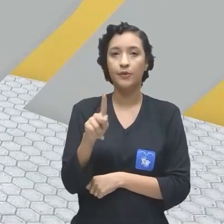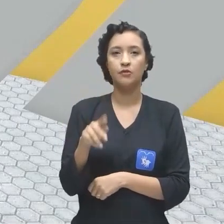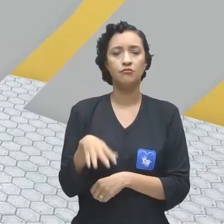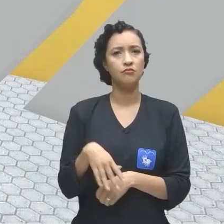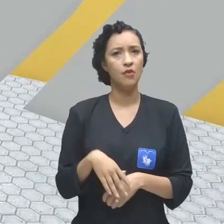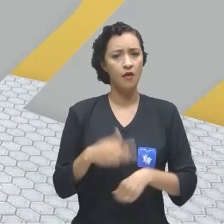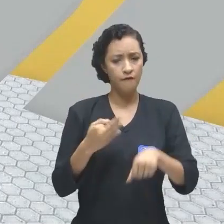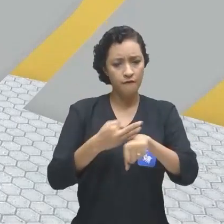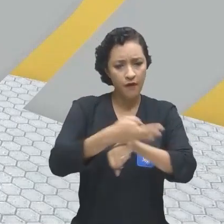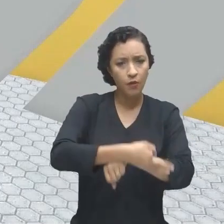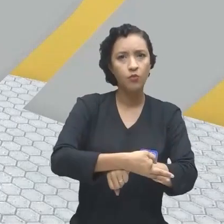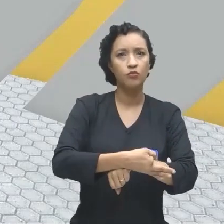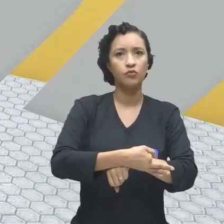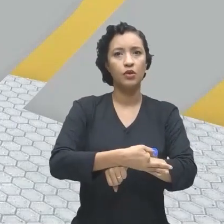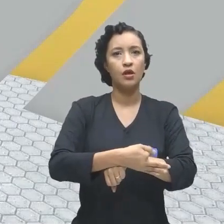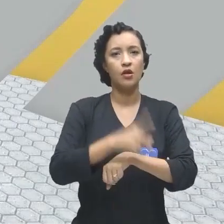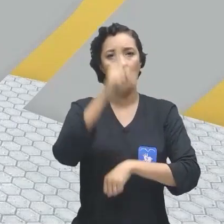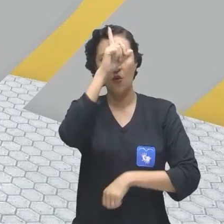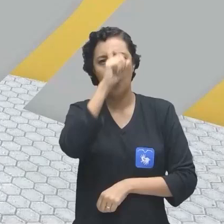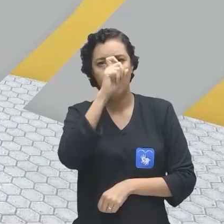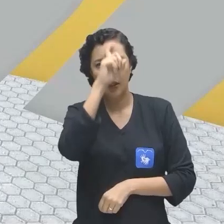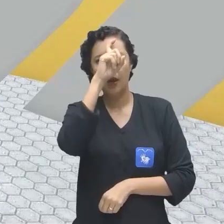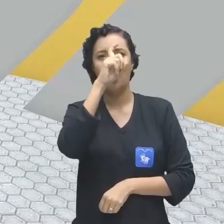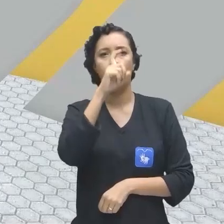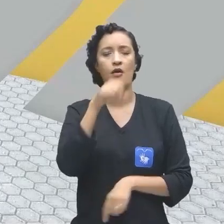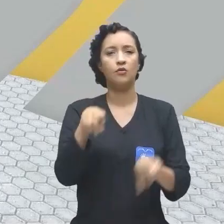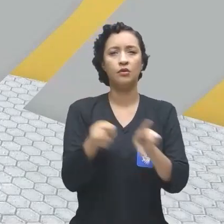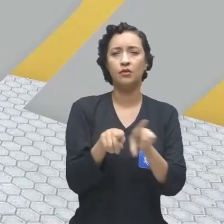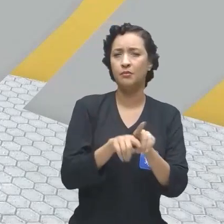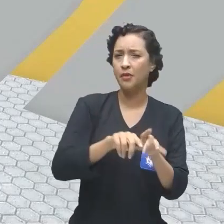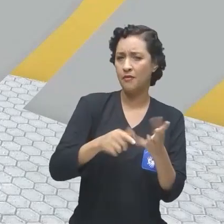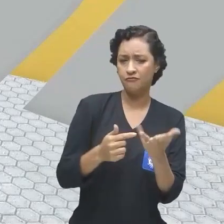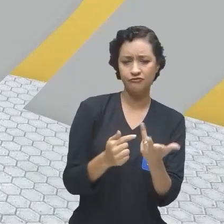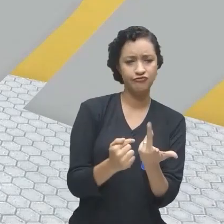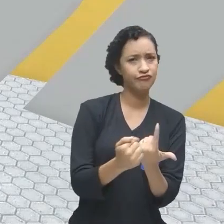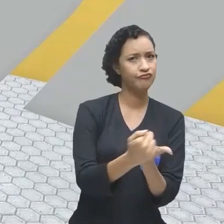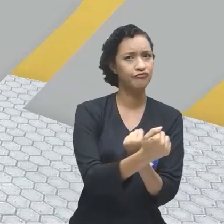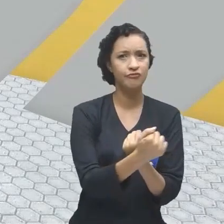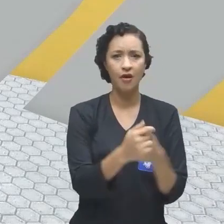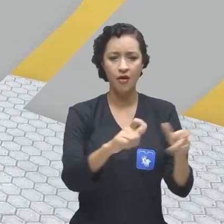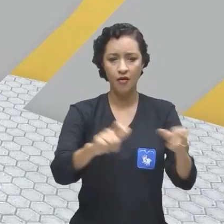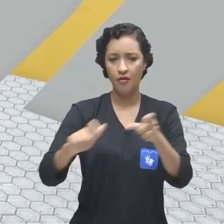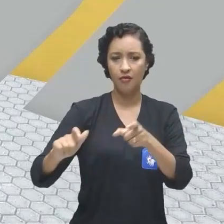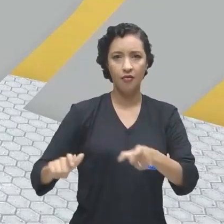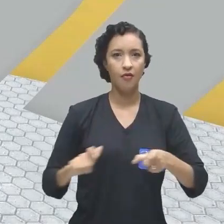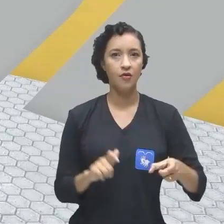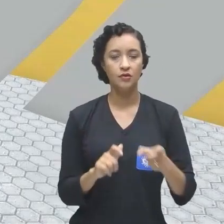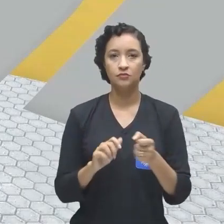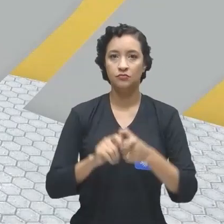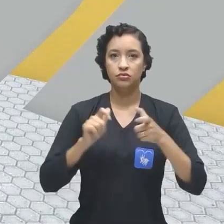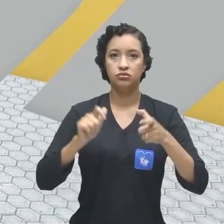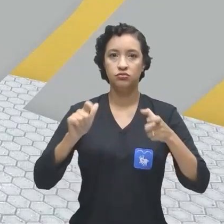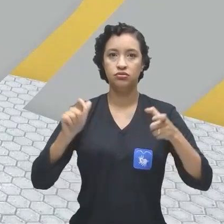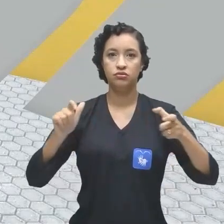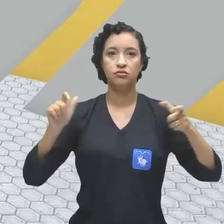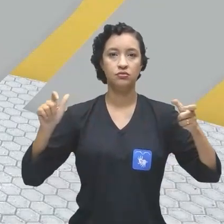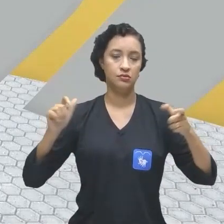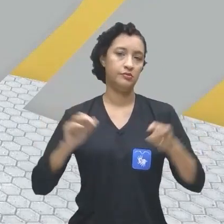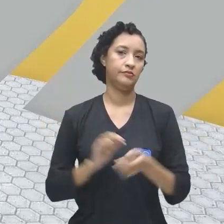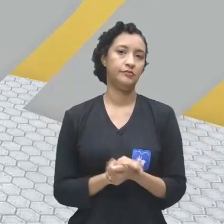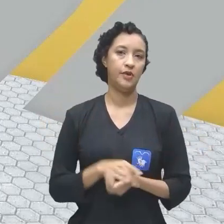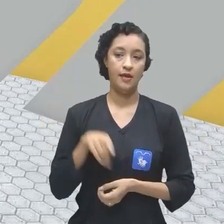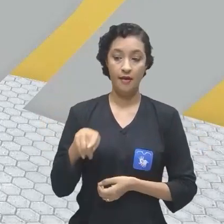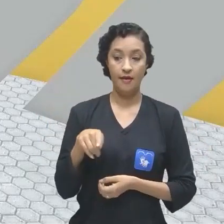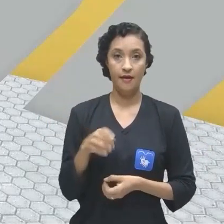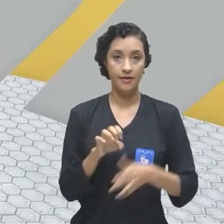faculdades, hospitais, clínicas, vários serviços que são prestados. E esses